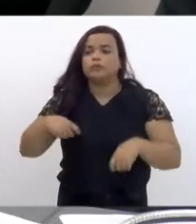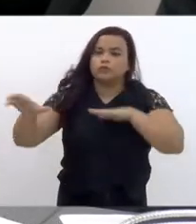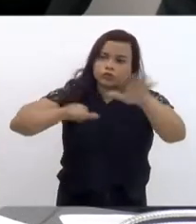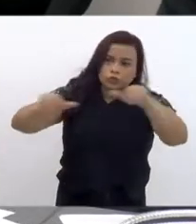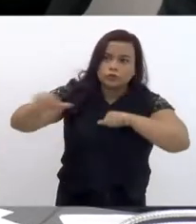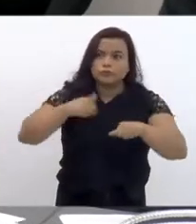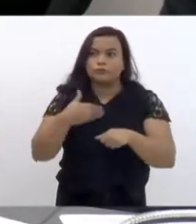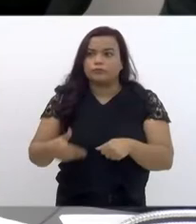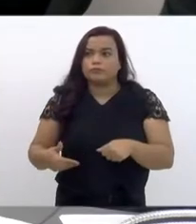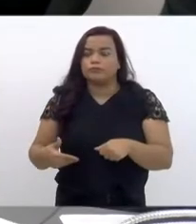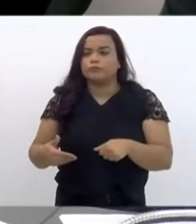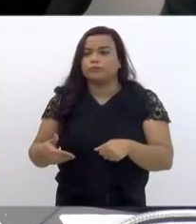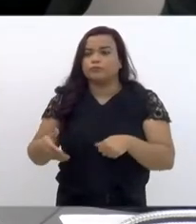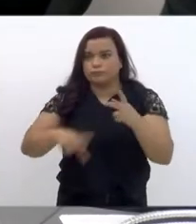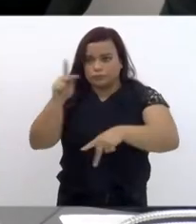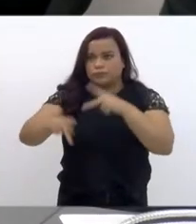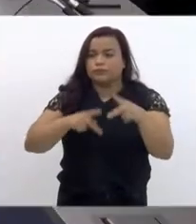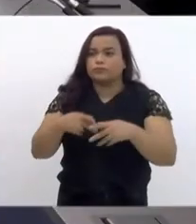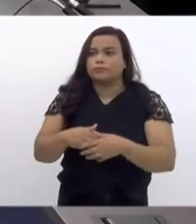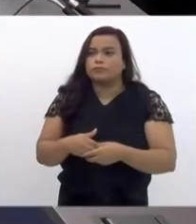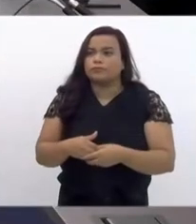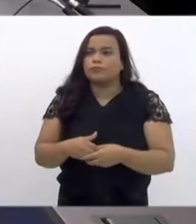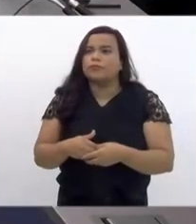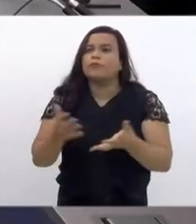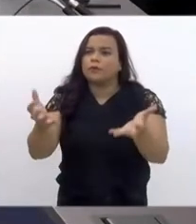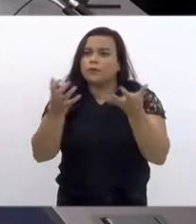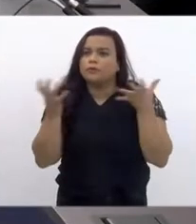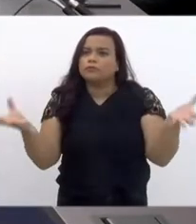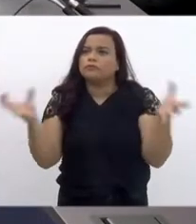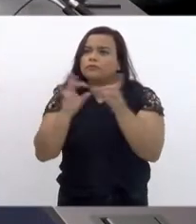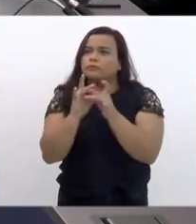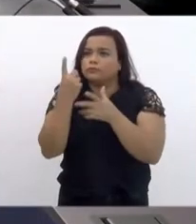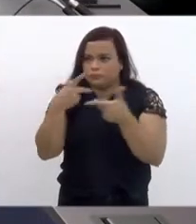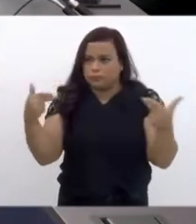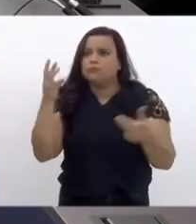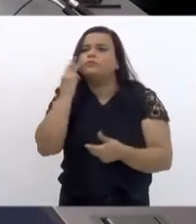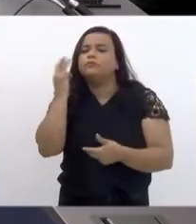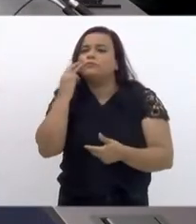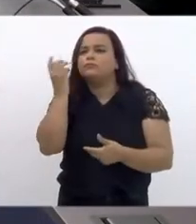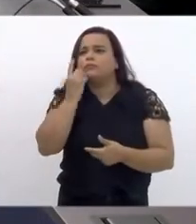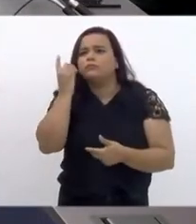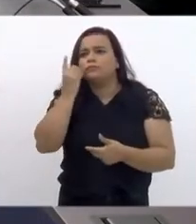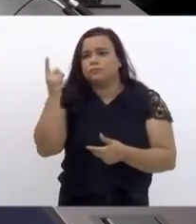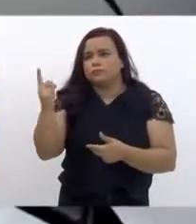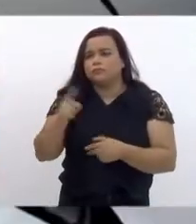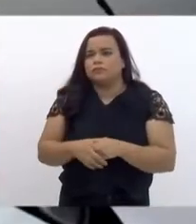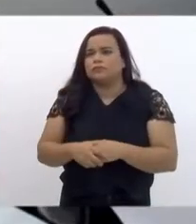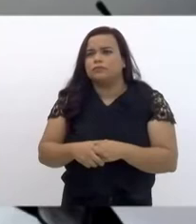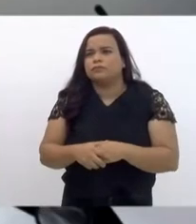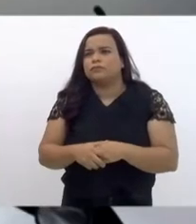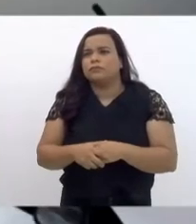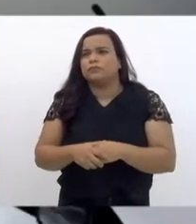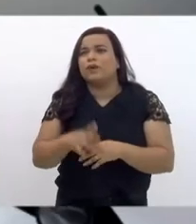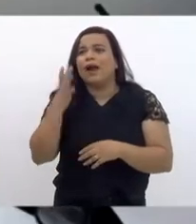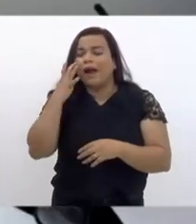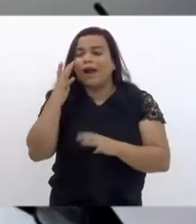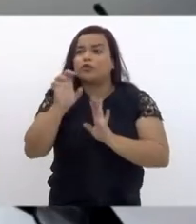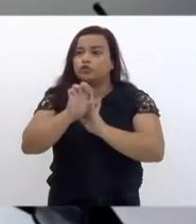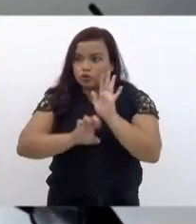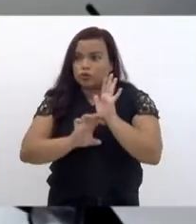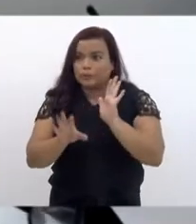públicos. Eu queria, então... Eu queria fazer uma ponderação, deputado Valdec. Eu acho que a emenda do